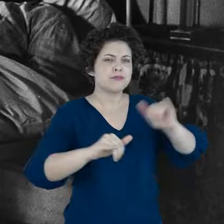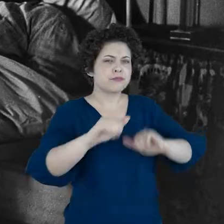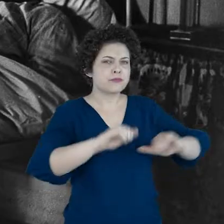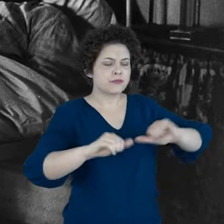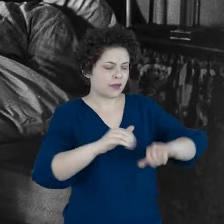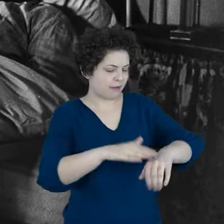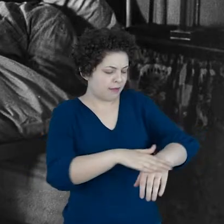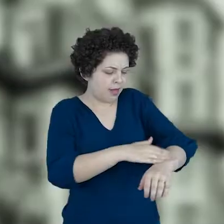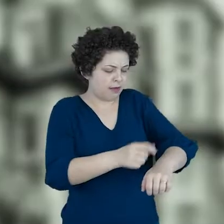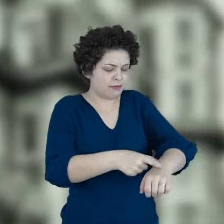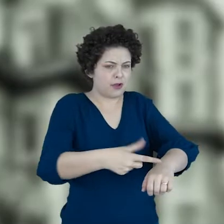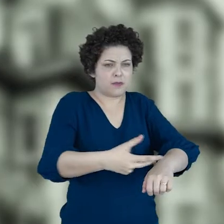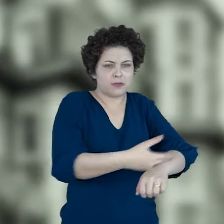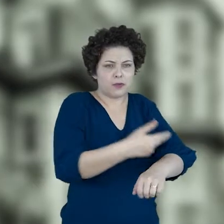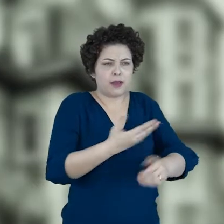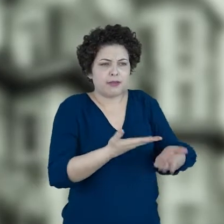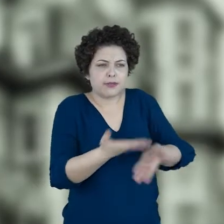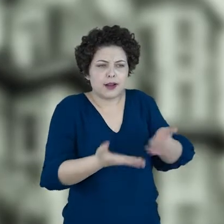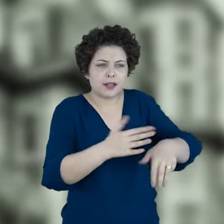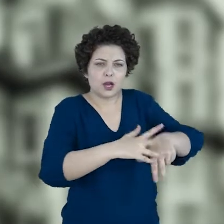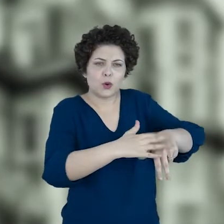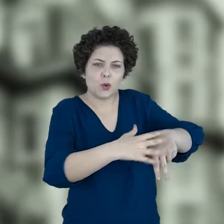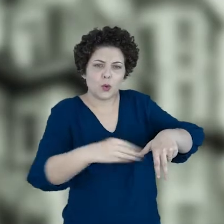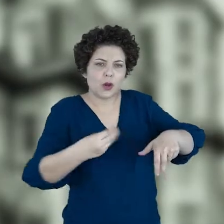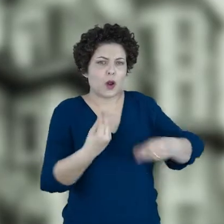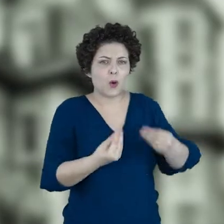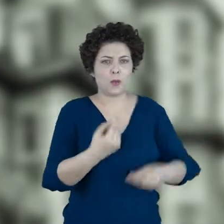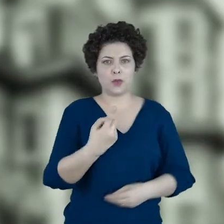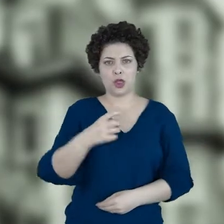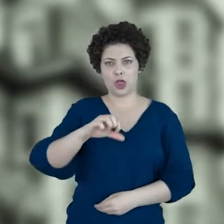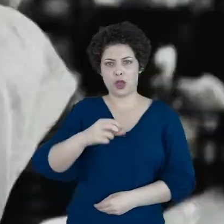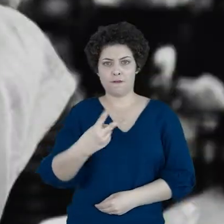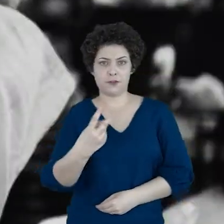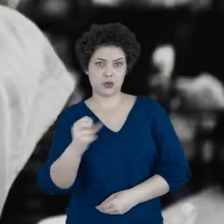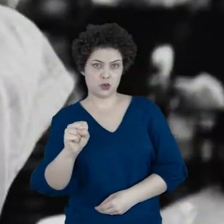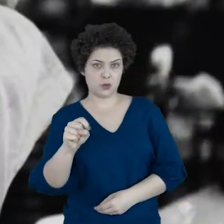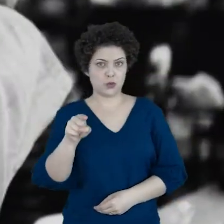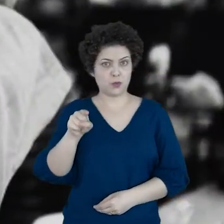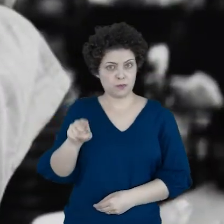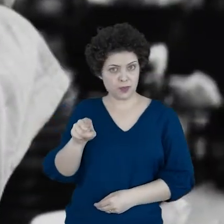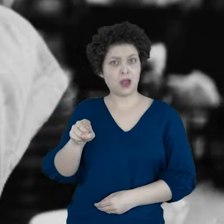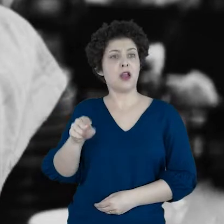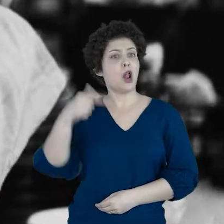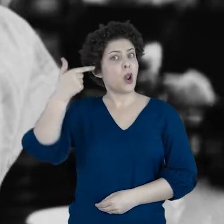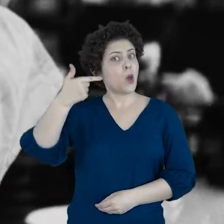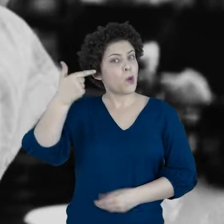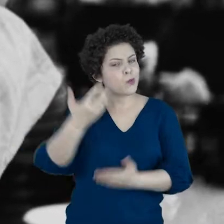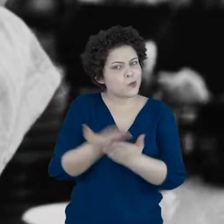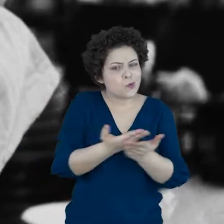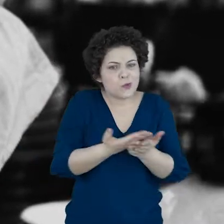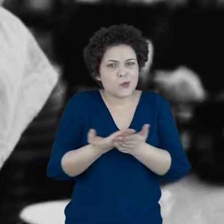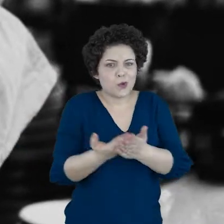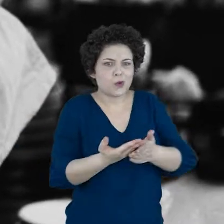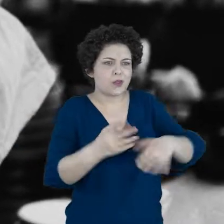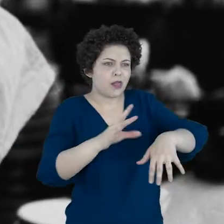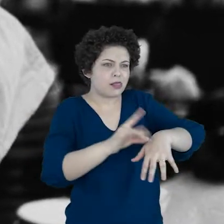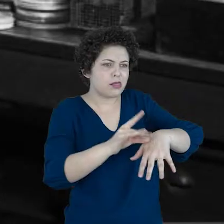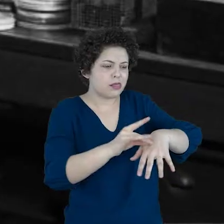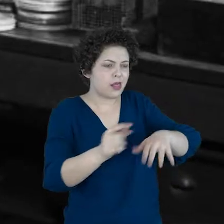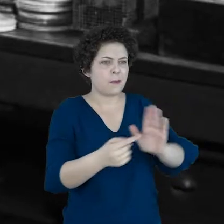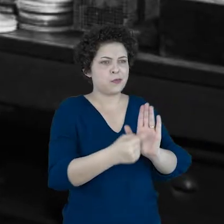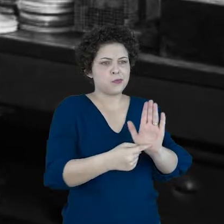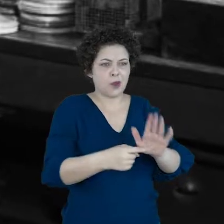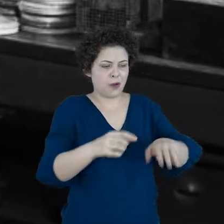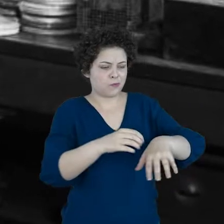infectadas. Em 1928, em Londres, ele estudava a bactéria Staphylococcus aureus,